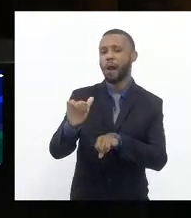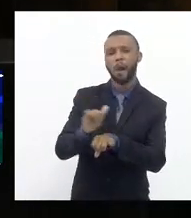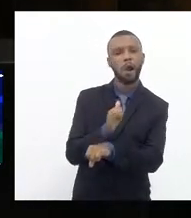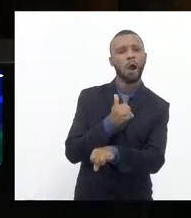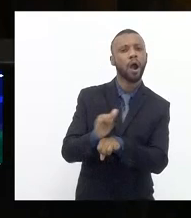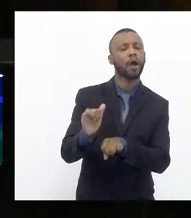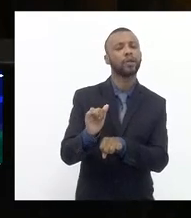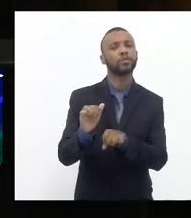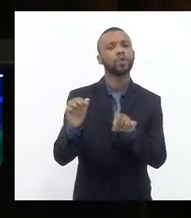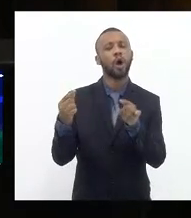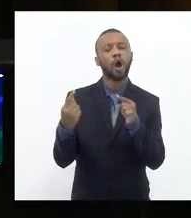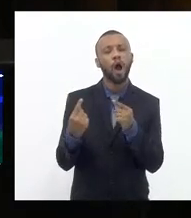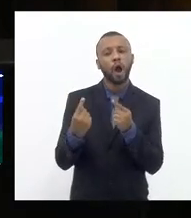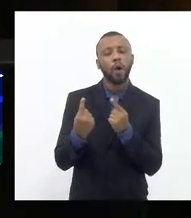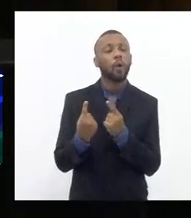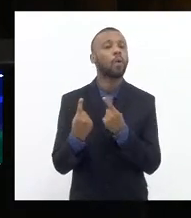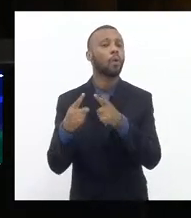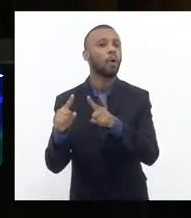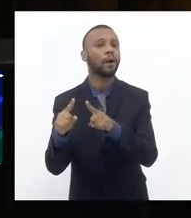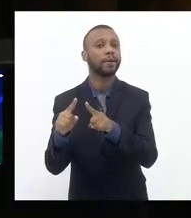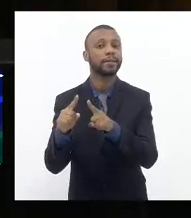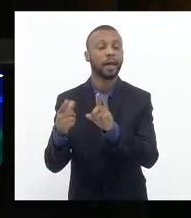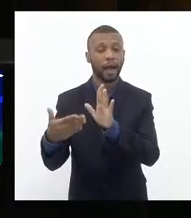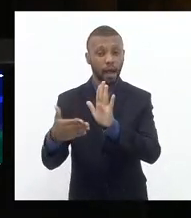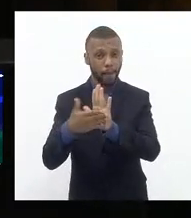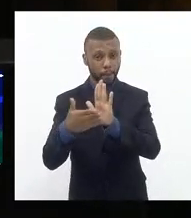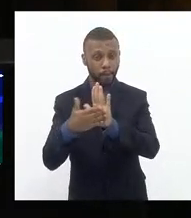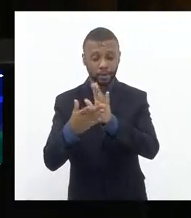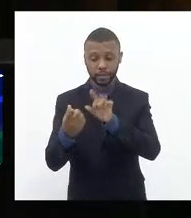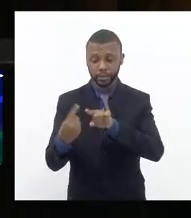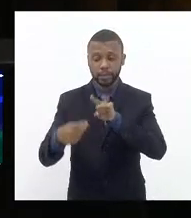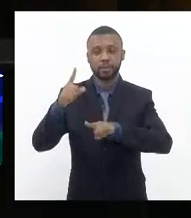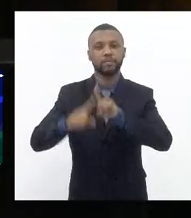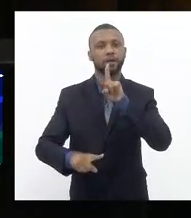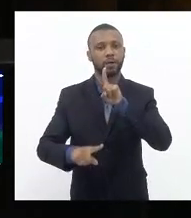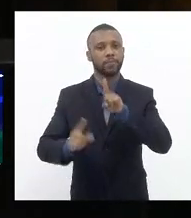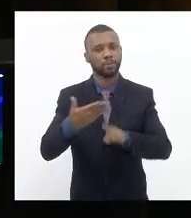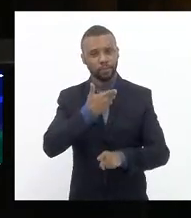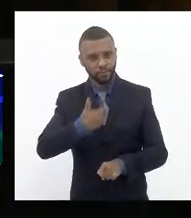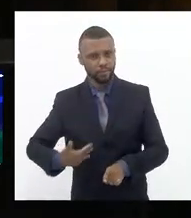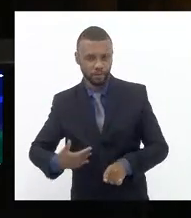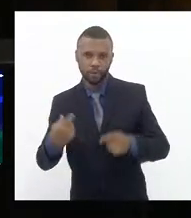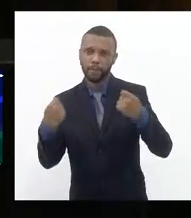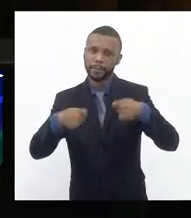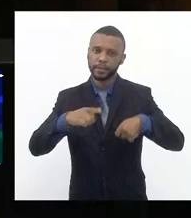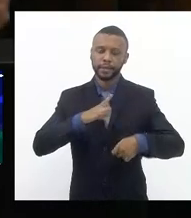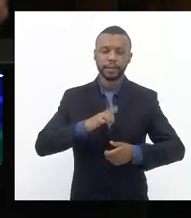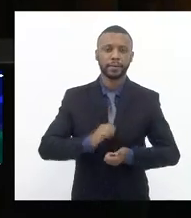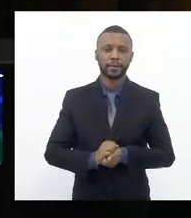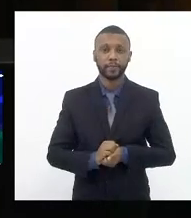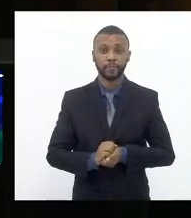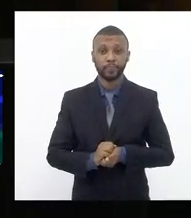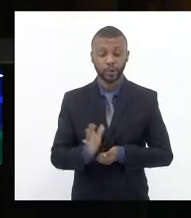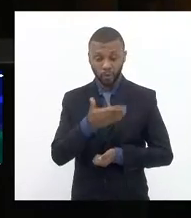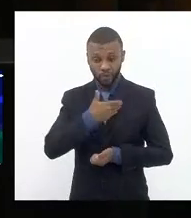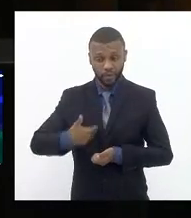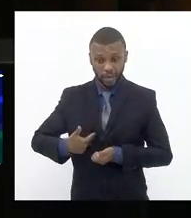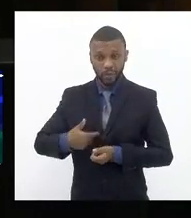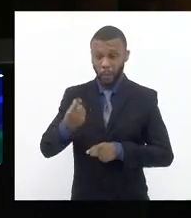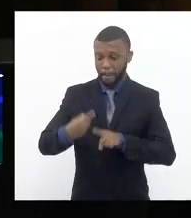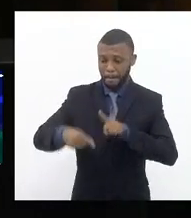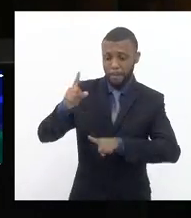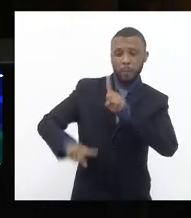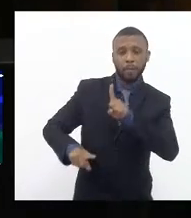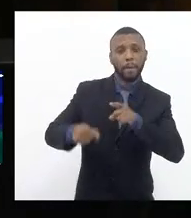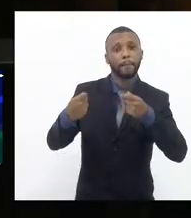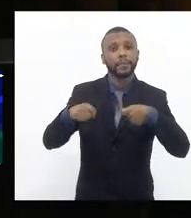é um instrumento oposto à agenda de desenvolvimento que o Estado precisa ter. O Estado precisa ter desenvolvimento, pessoal. Precisa